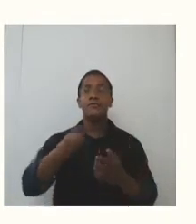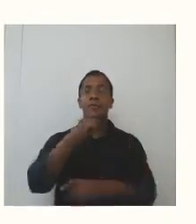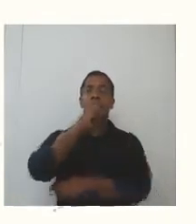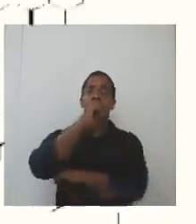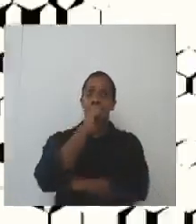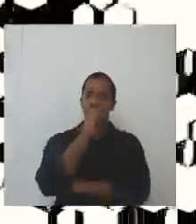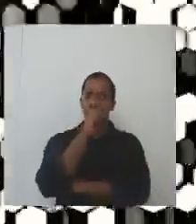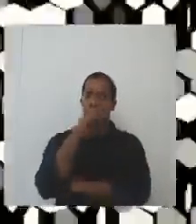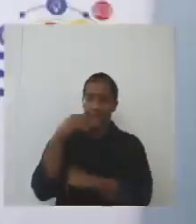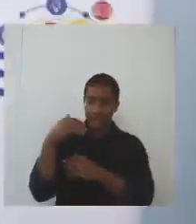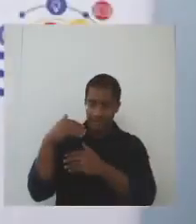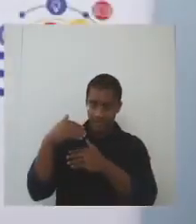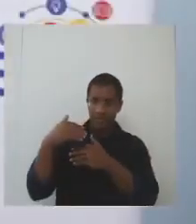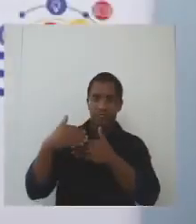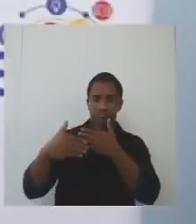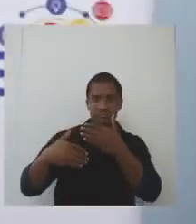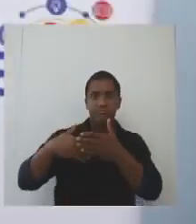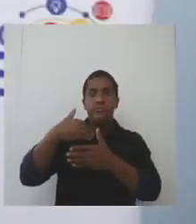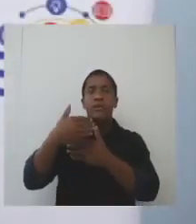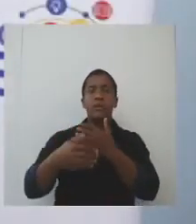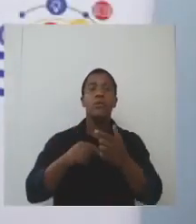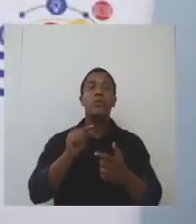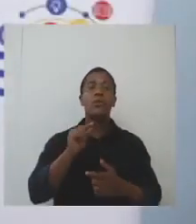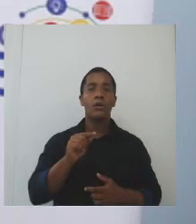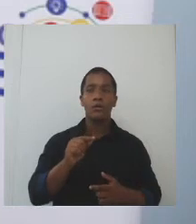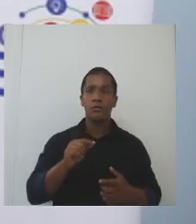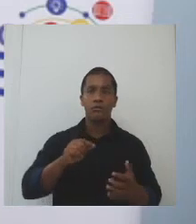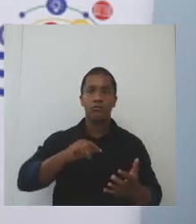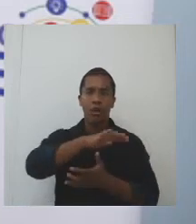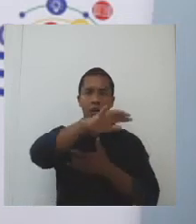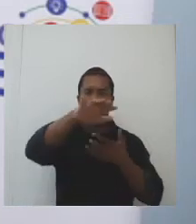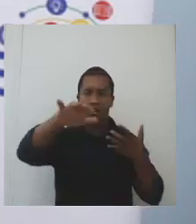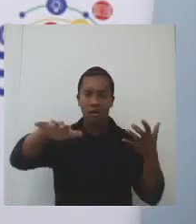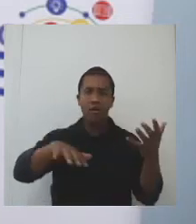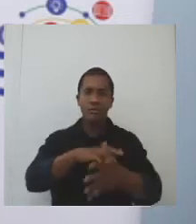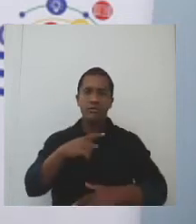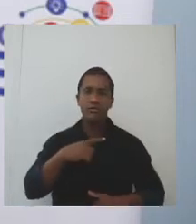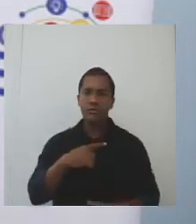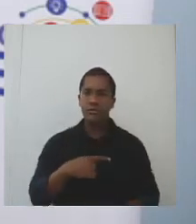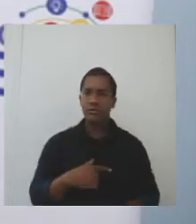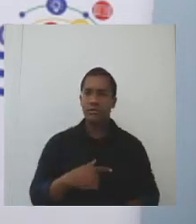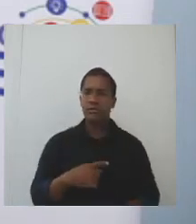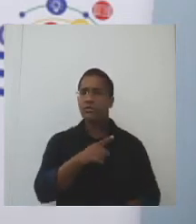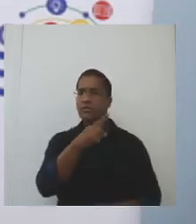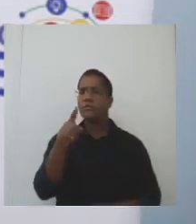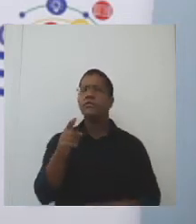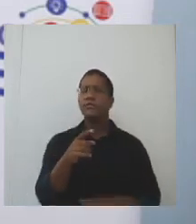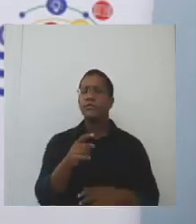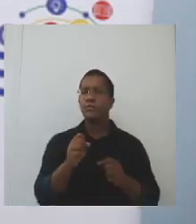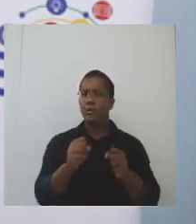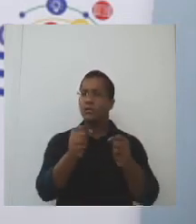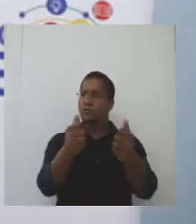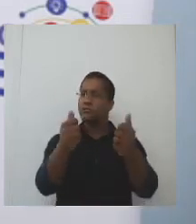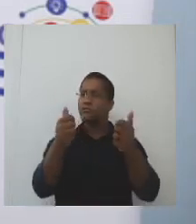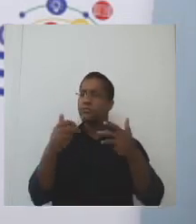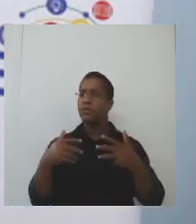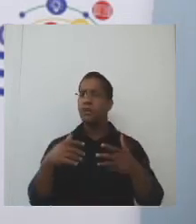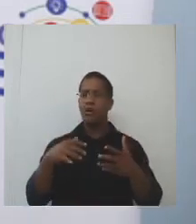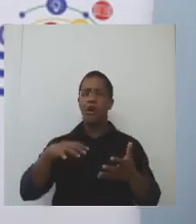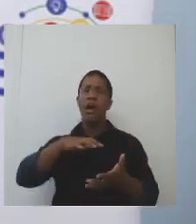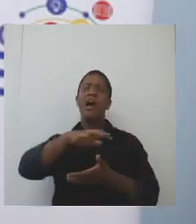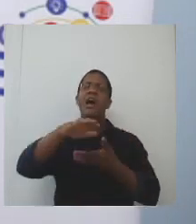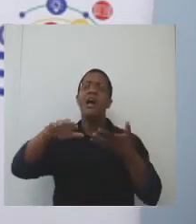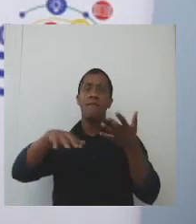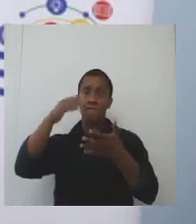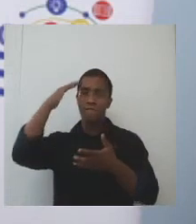ter? Depois de tudo isso, vamos ter revoltas, tá certo? Alguém aí pode me dizer uma revolta, né,